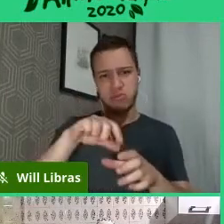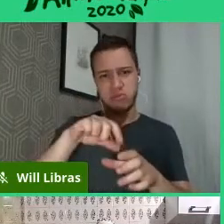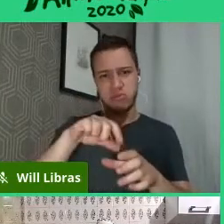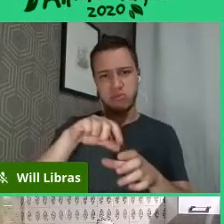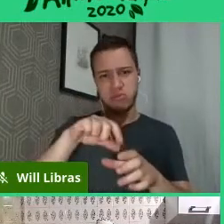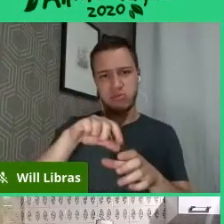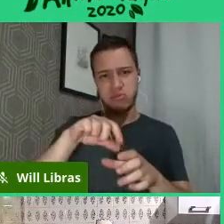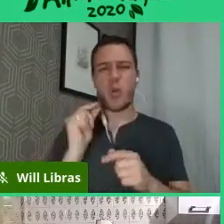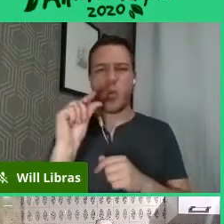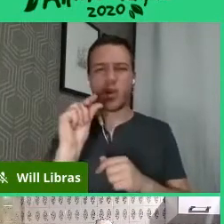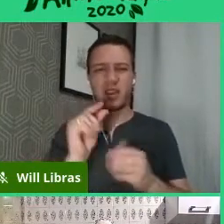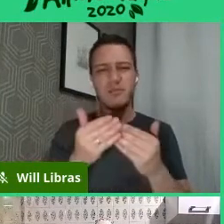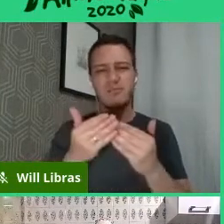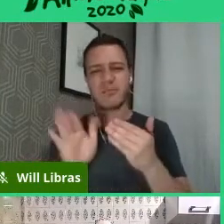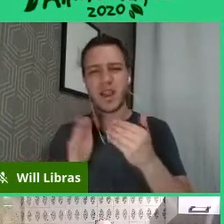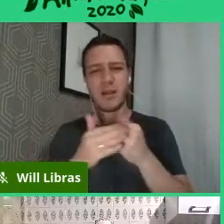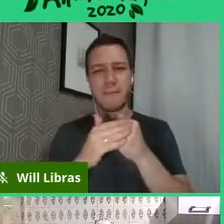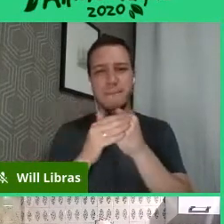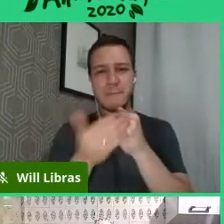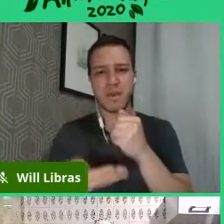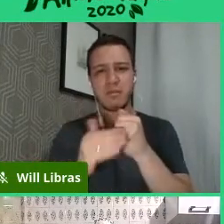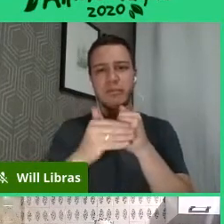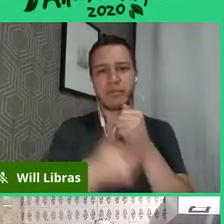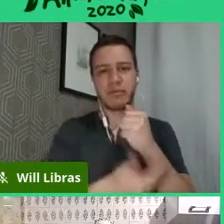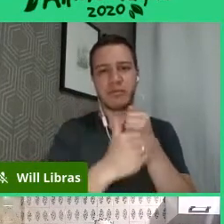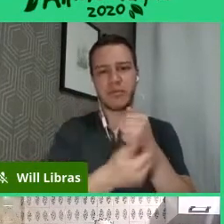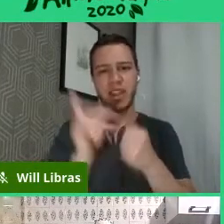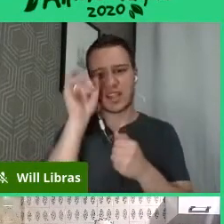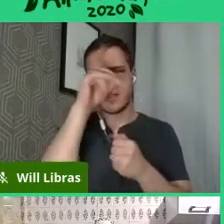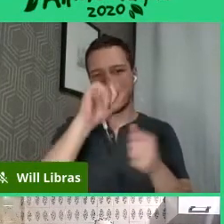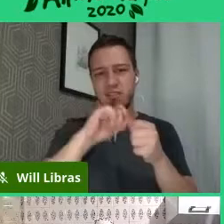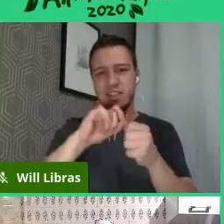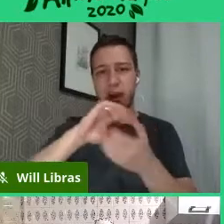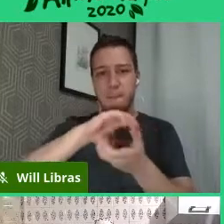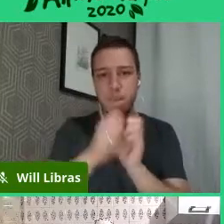fica difícil depois para fazer a bolinha da almôndega.